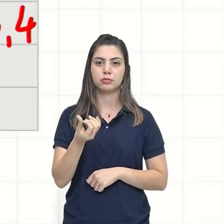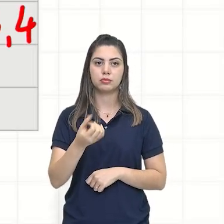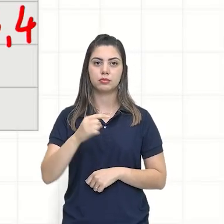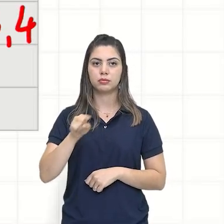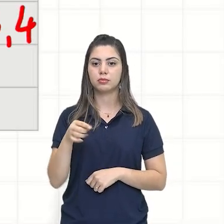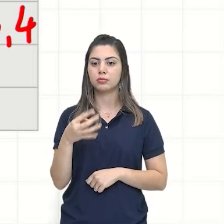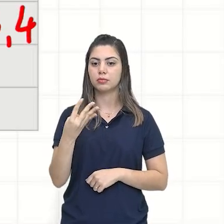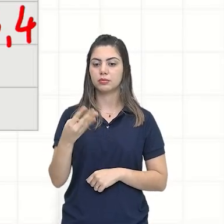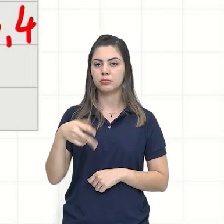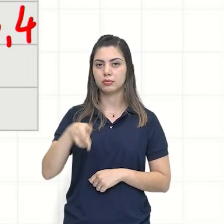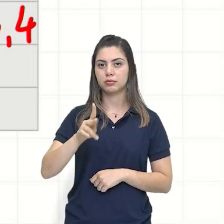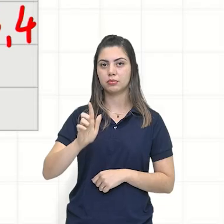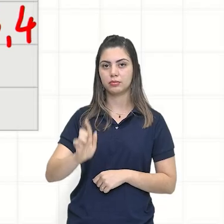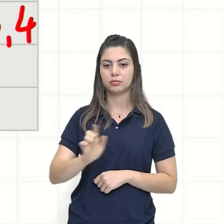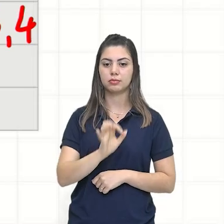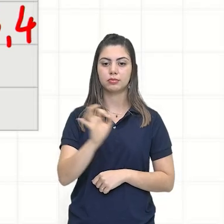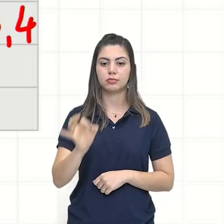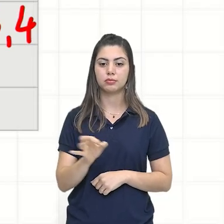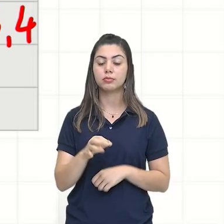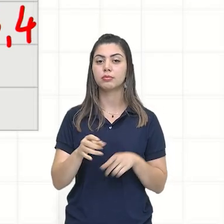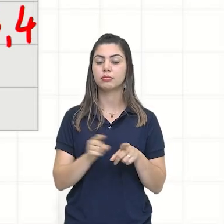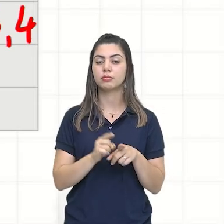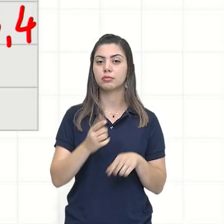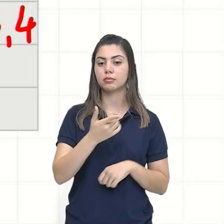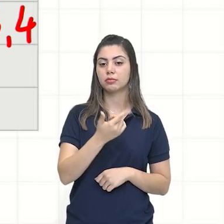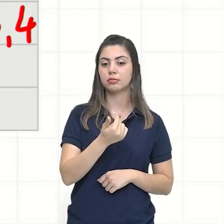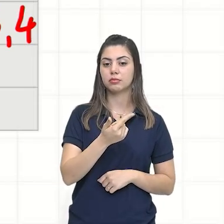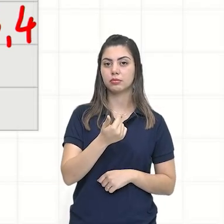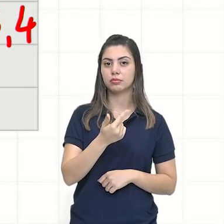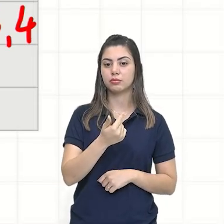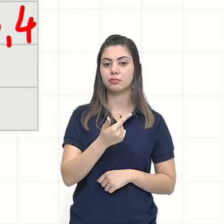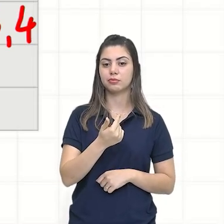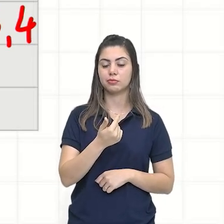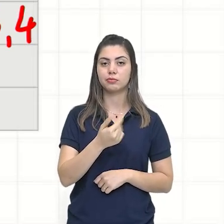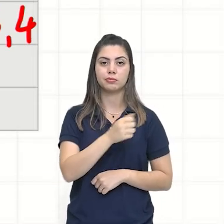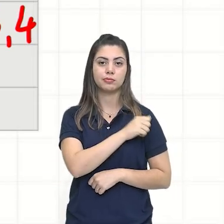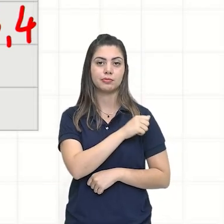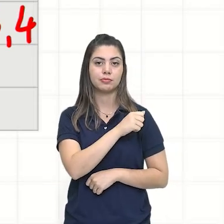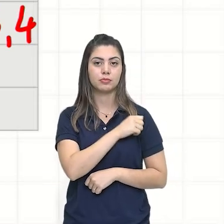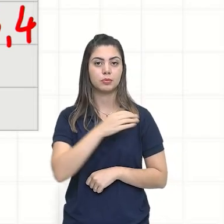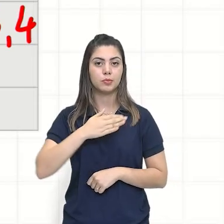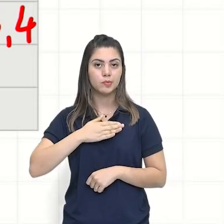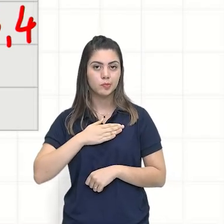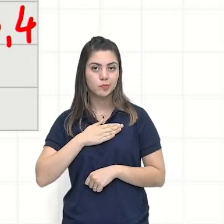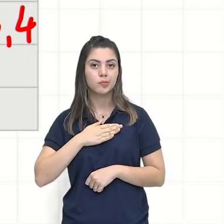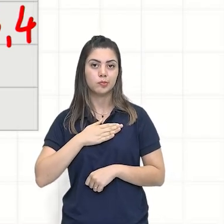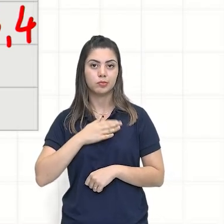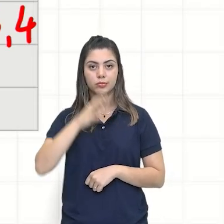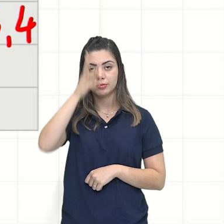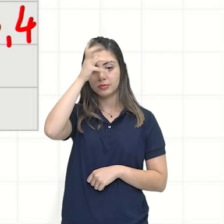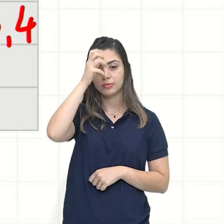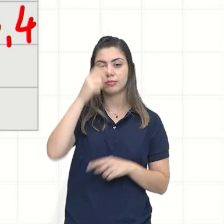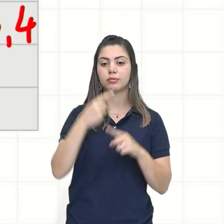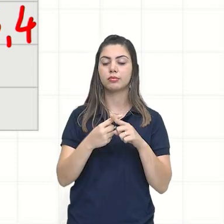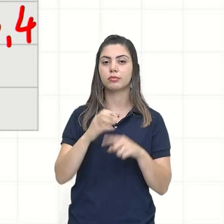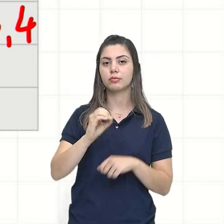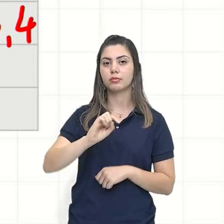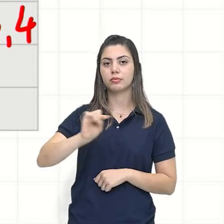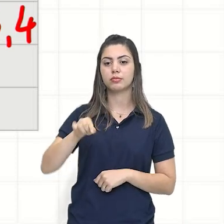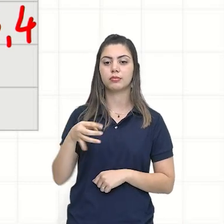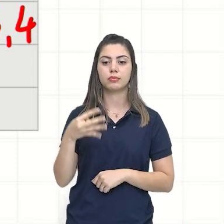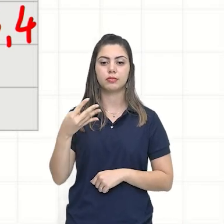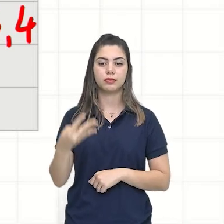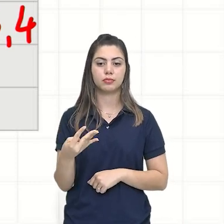frango. E aqui, né, é igual também, 12 alunos preferem frango. Multiplicando por